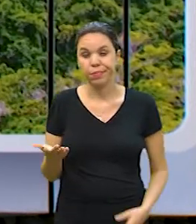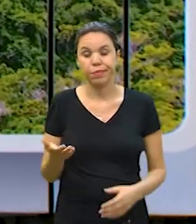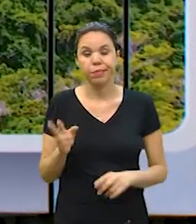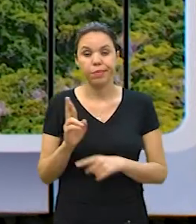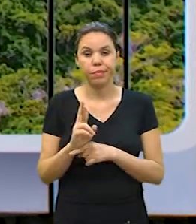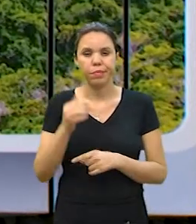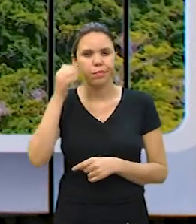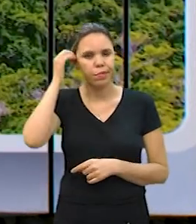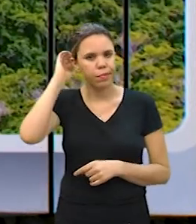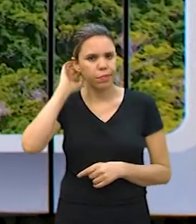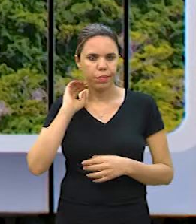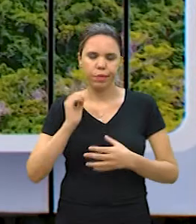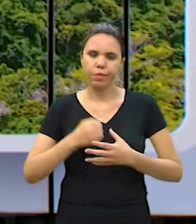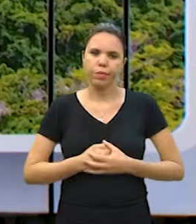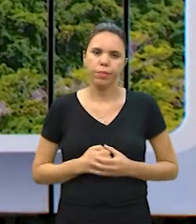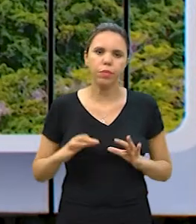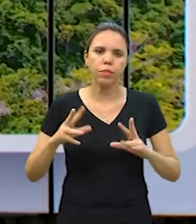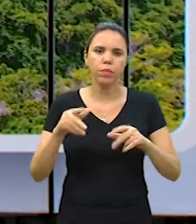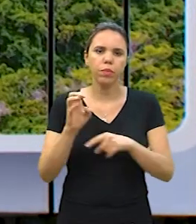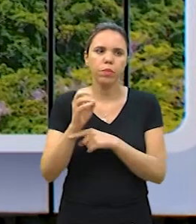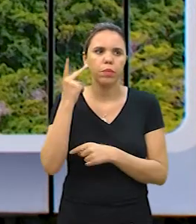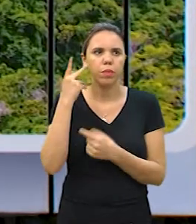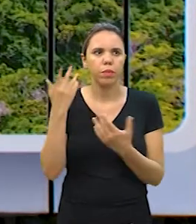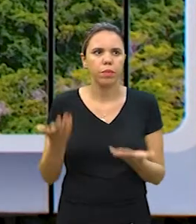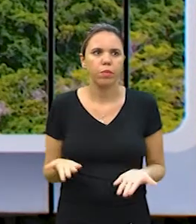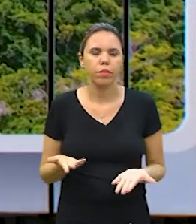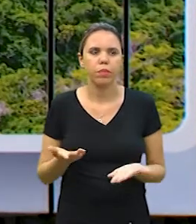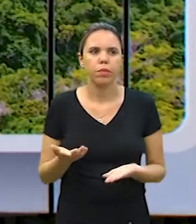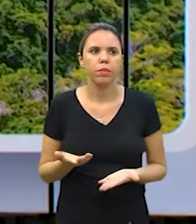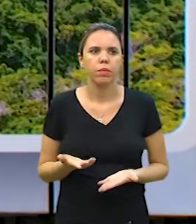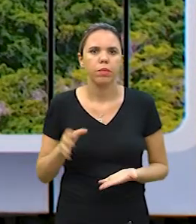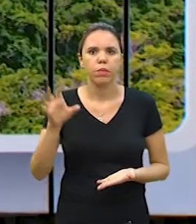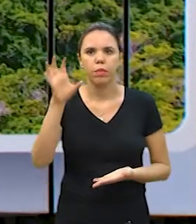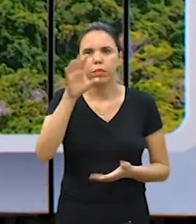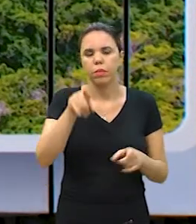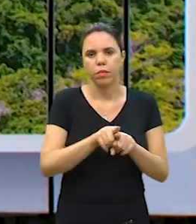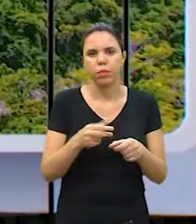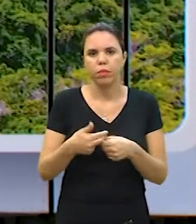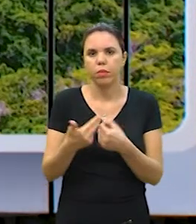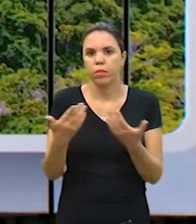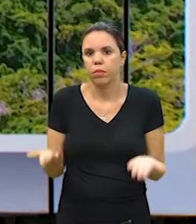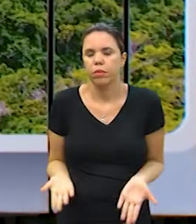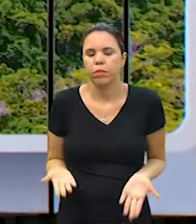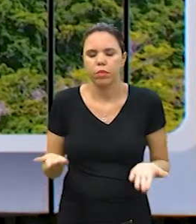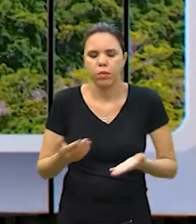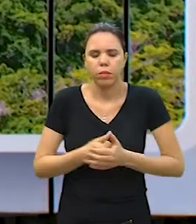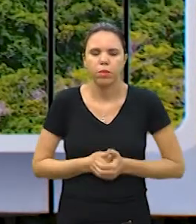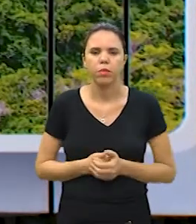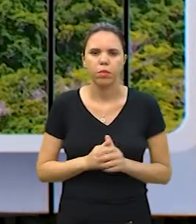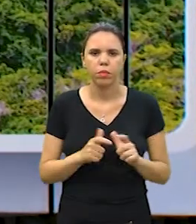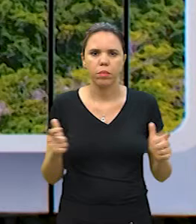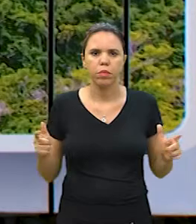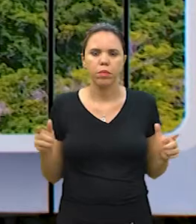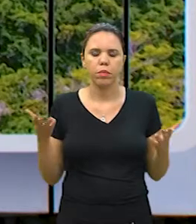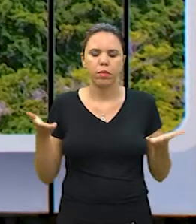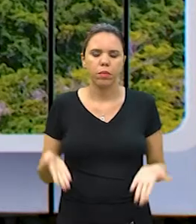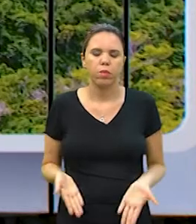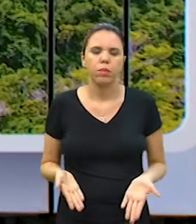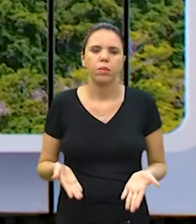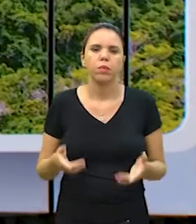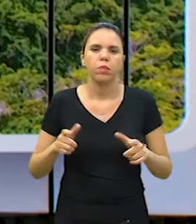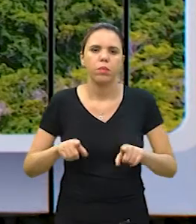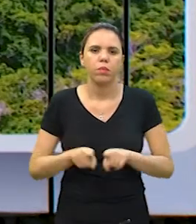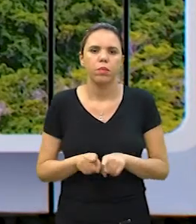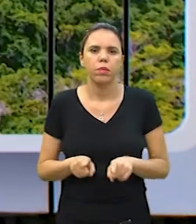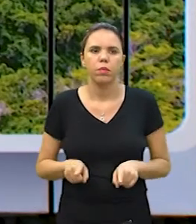de referência para todo o estado de São Paulo e para outros estados também na Unicamp. Agora, a grande questão, né,